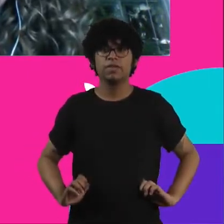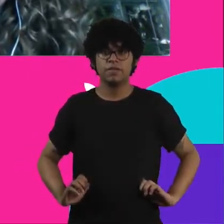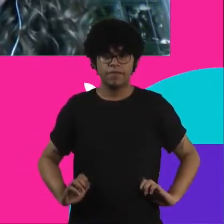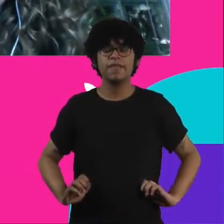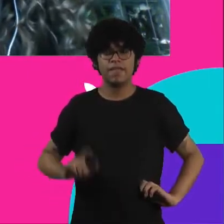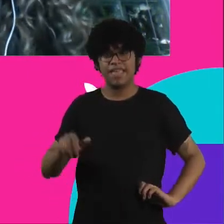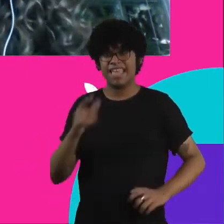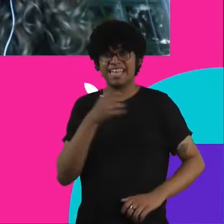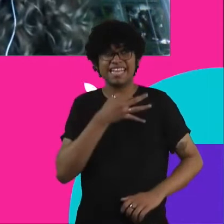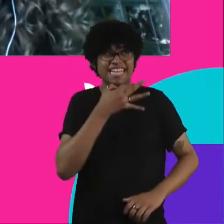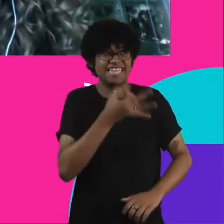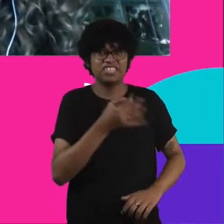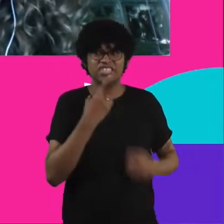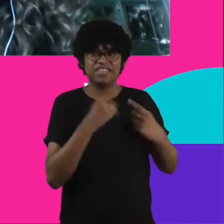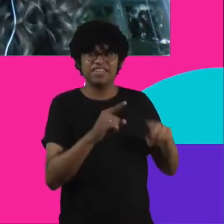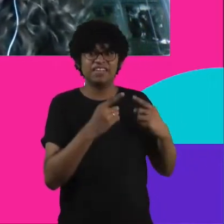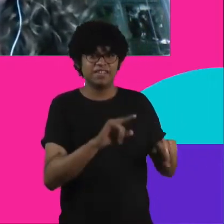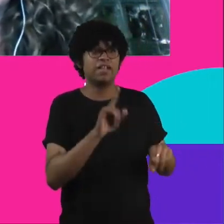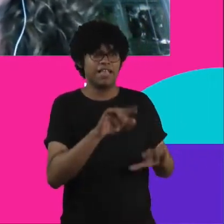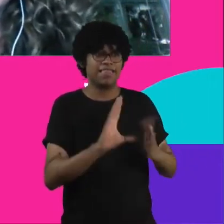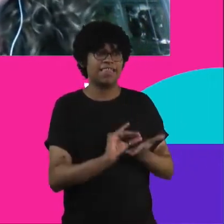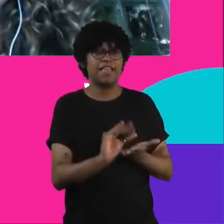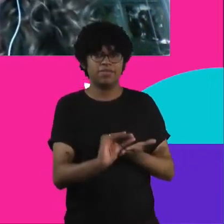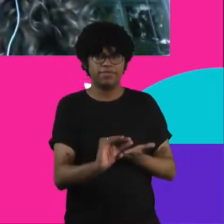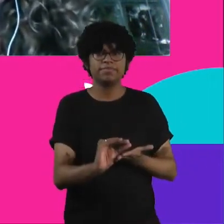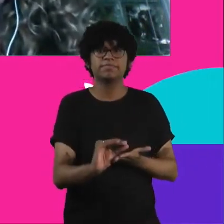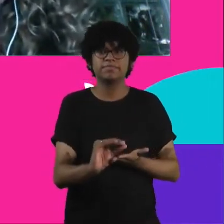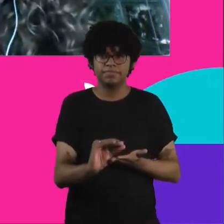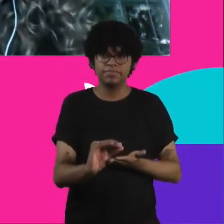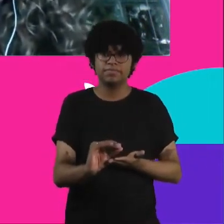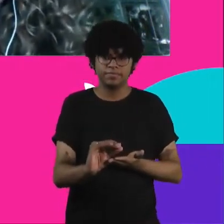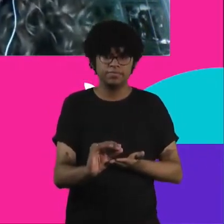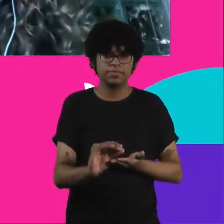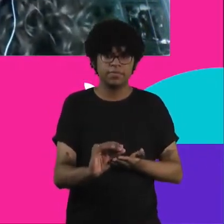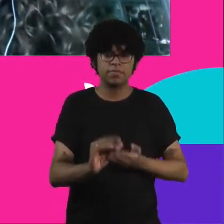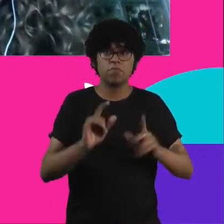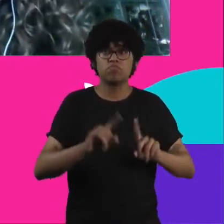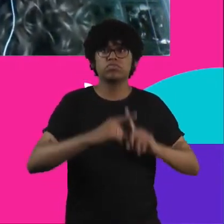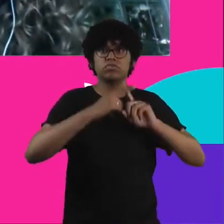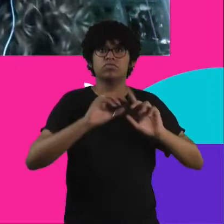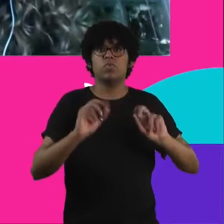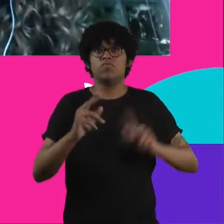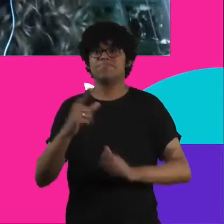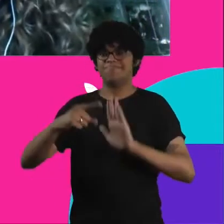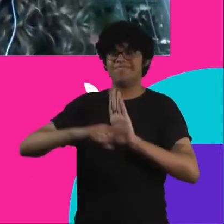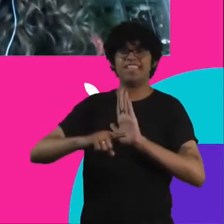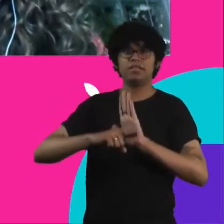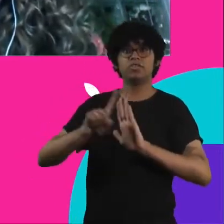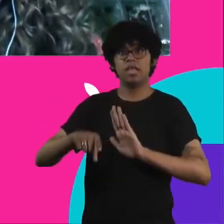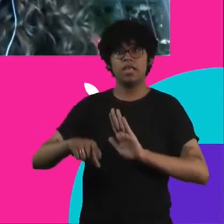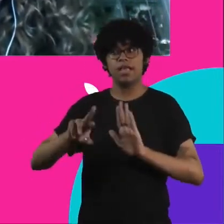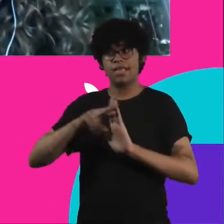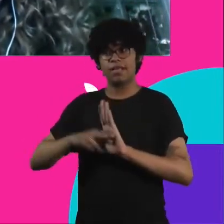mais crítico, para poder dizer se esse dado pode ser usado de uma forma positiva ou não, automaticamente essas regras vão